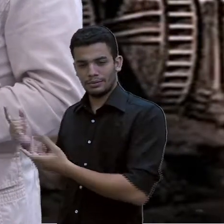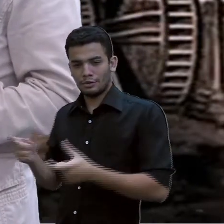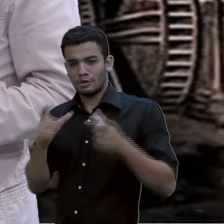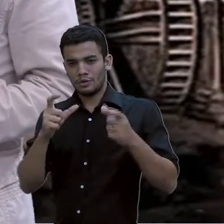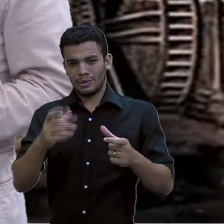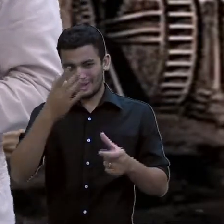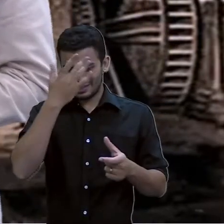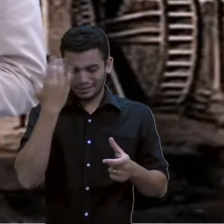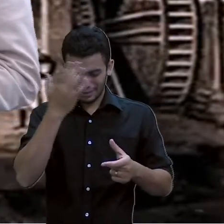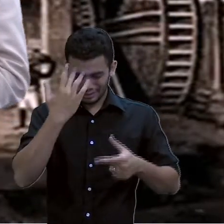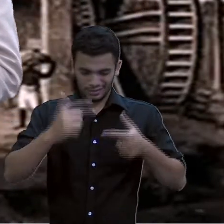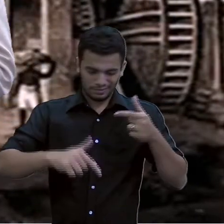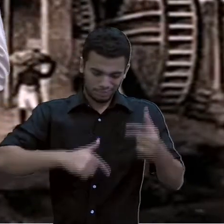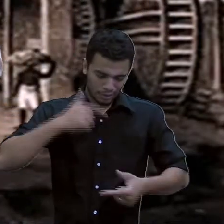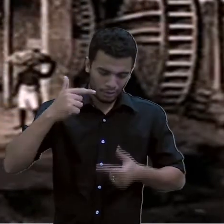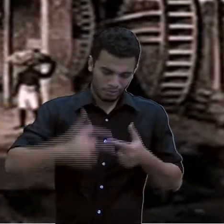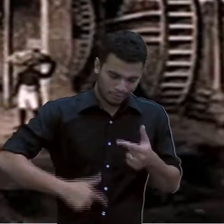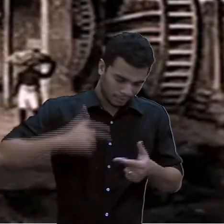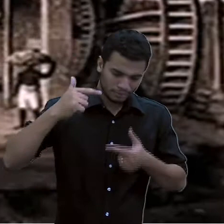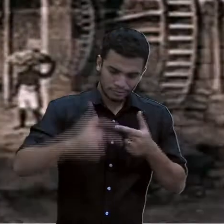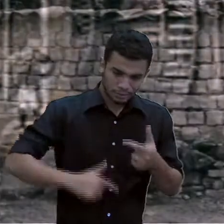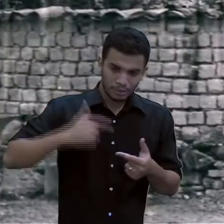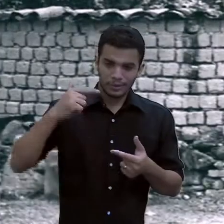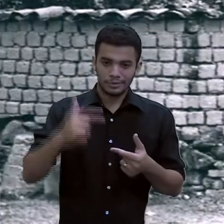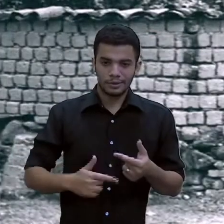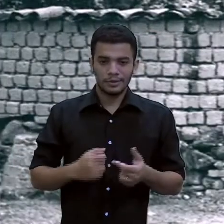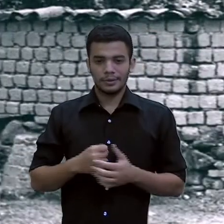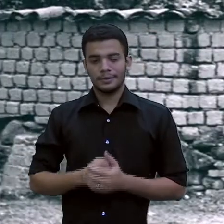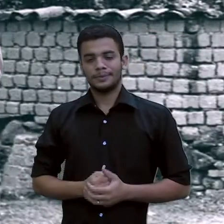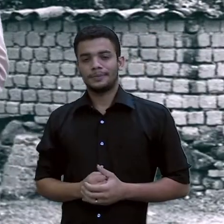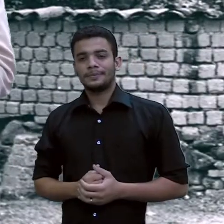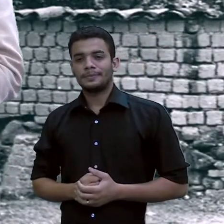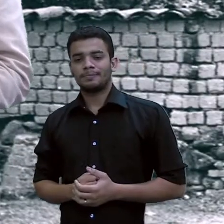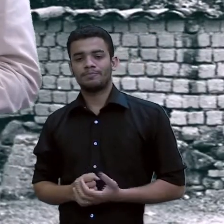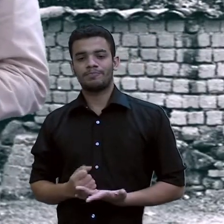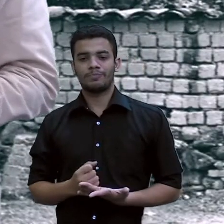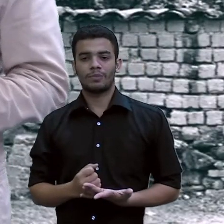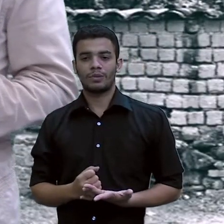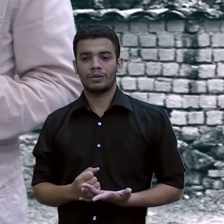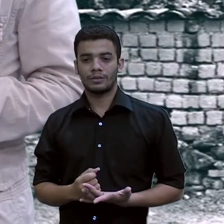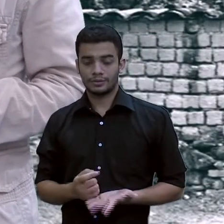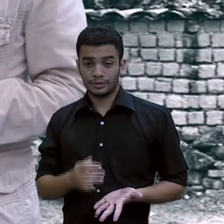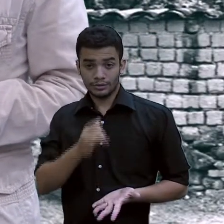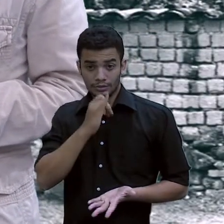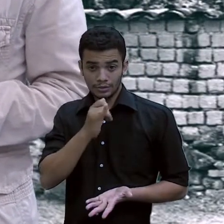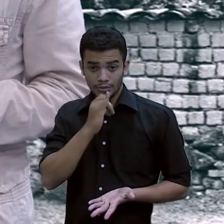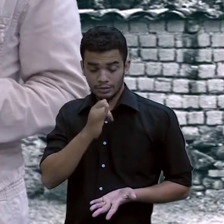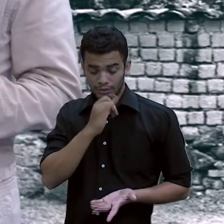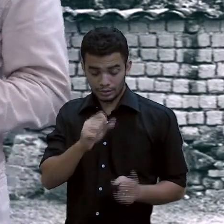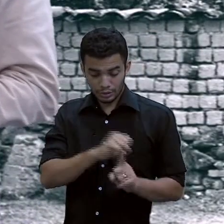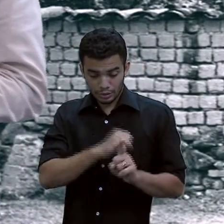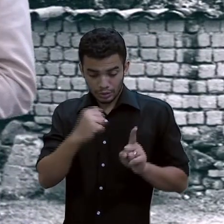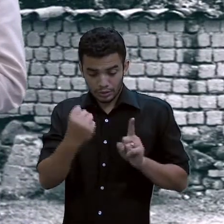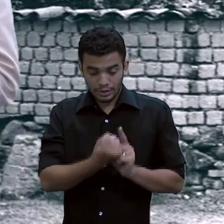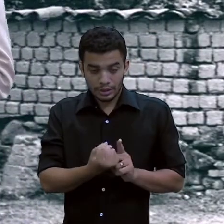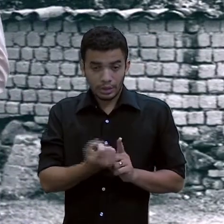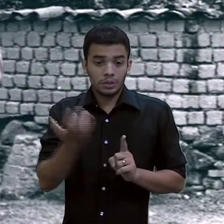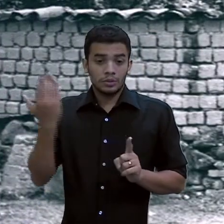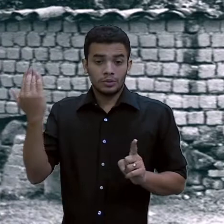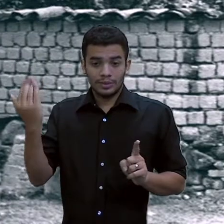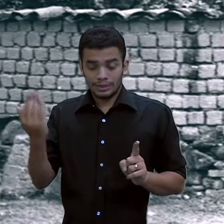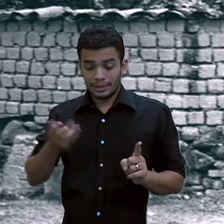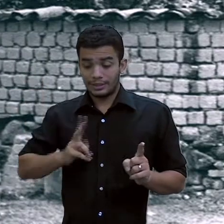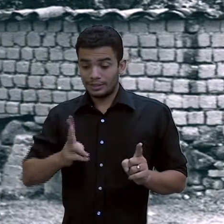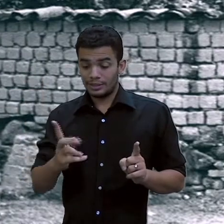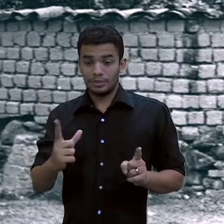estabelecendo em povoados, onde o convívio social se resumia à lavoura e atividades da